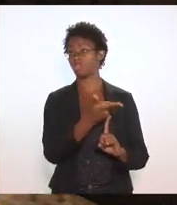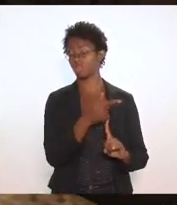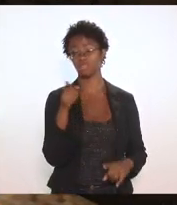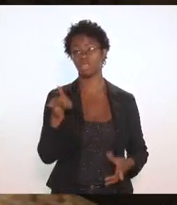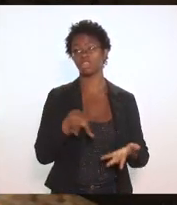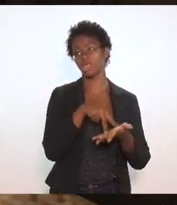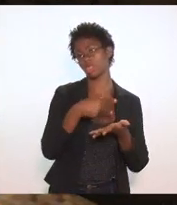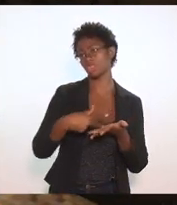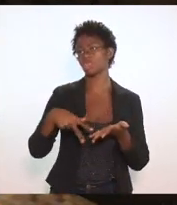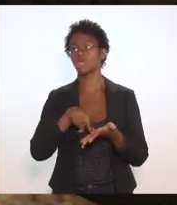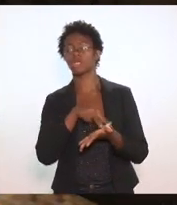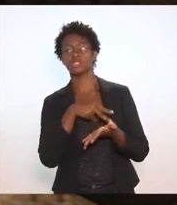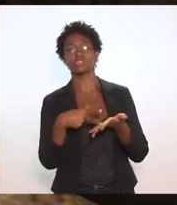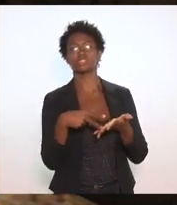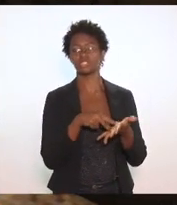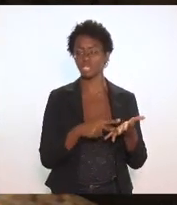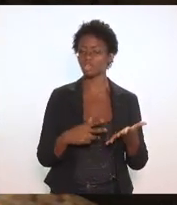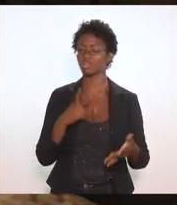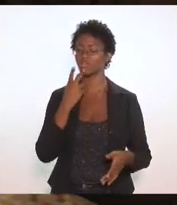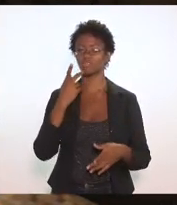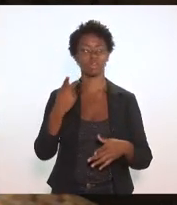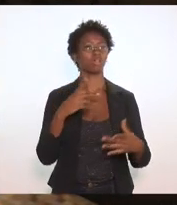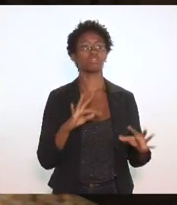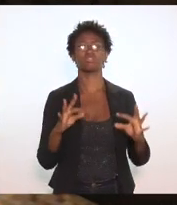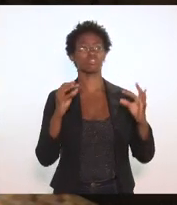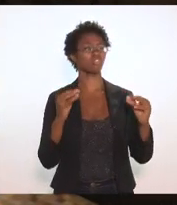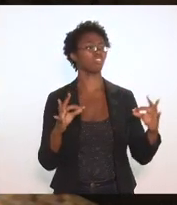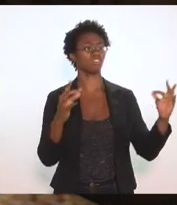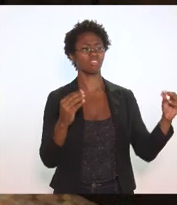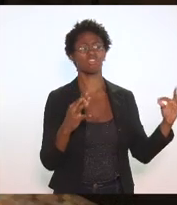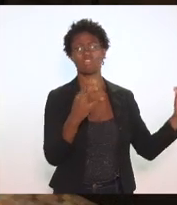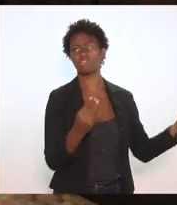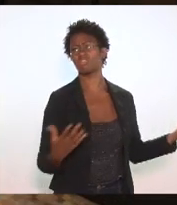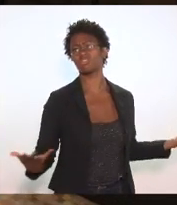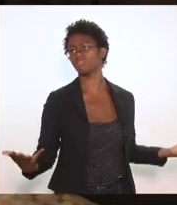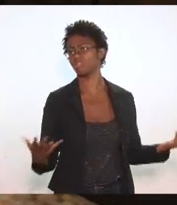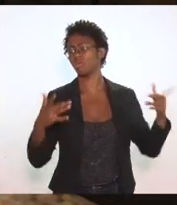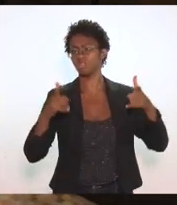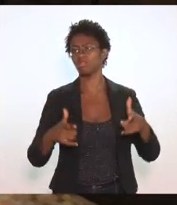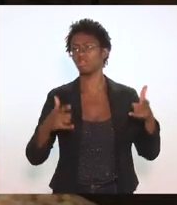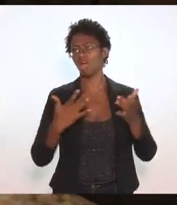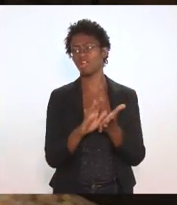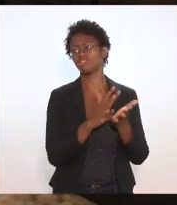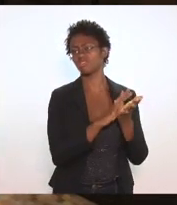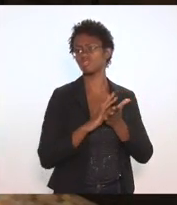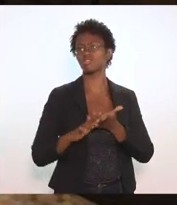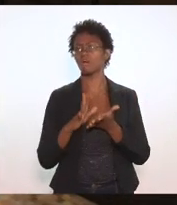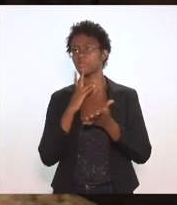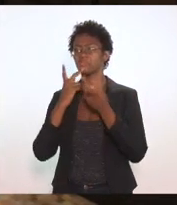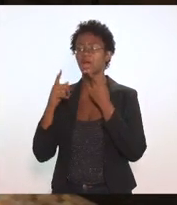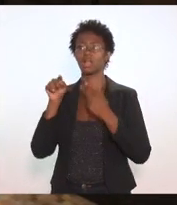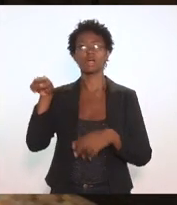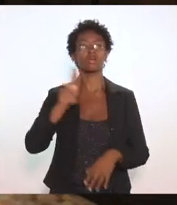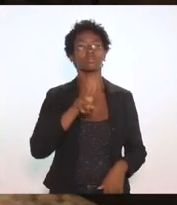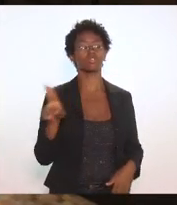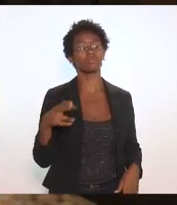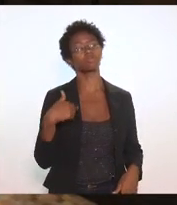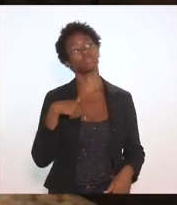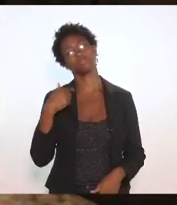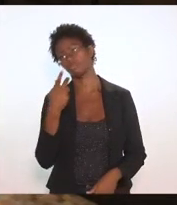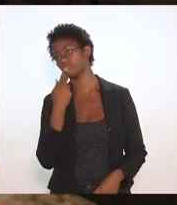um dançarino, celebrado e homenageado por várias escolas de samba do Rio de Janeiro. Enfim, então, eu queria fazer menção à importância desse projeto.